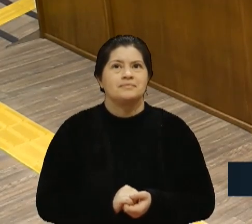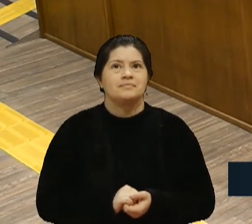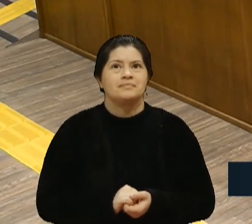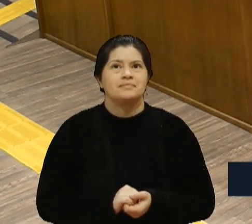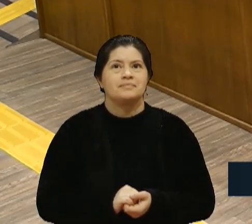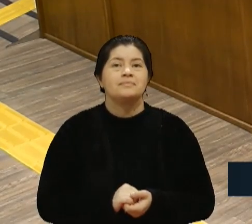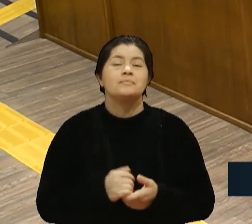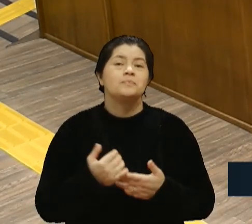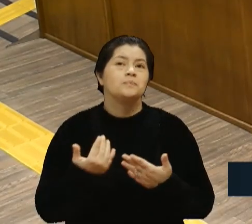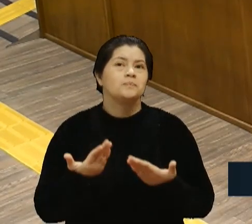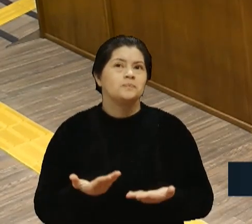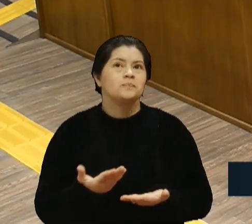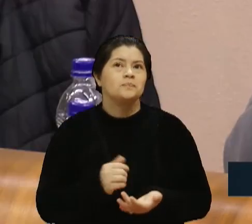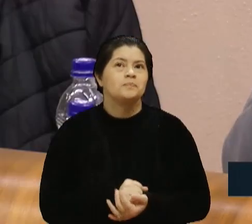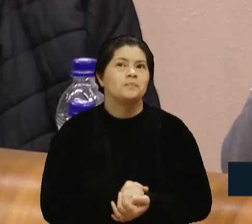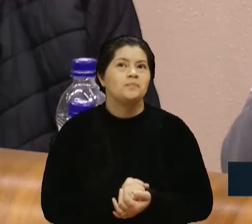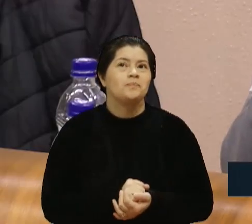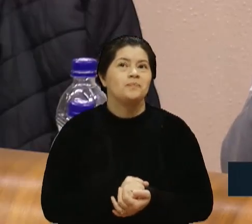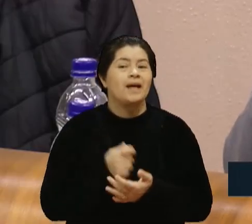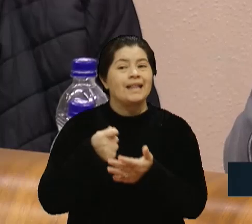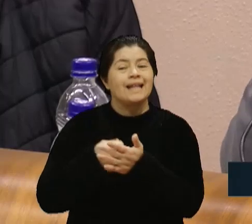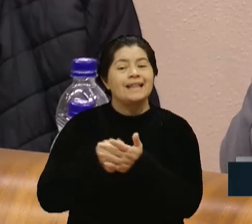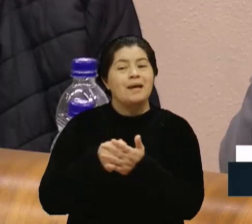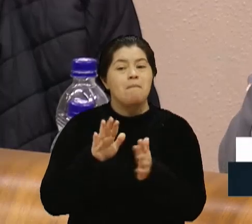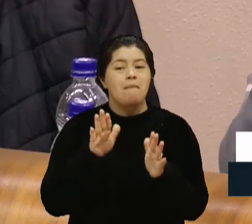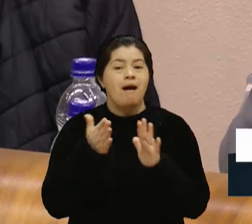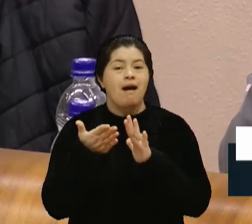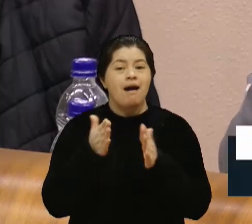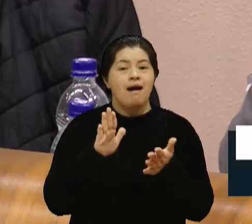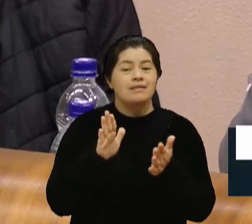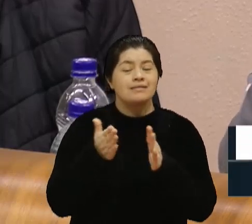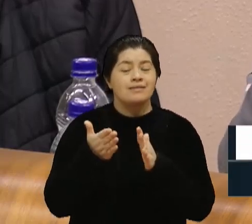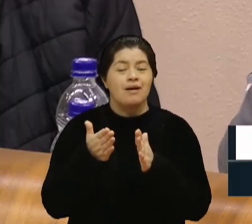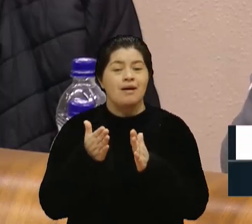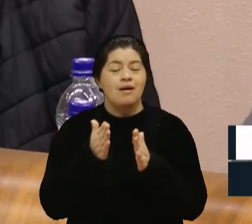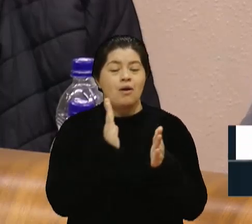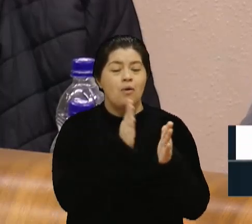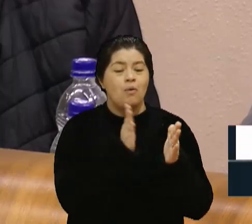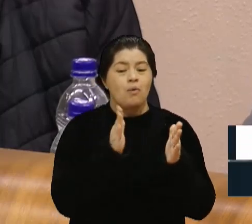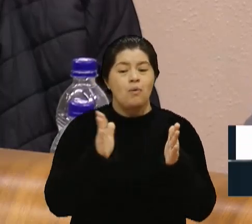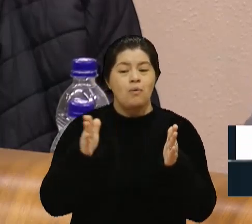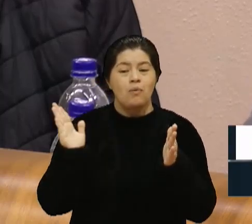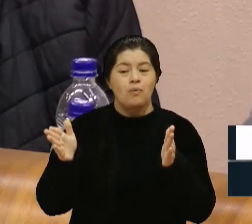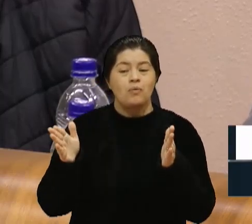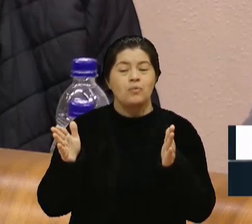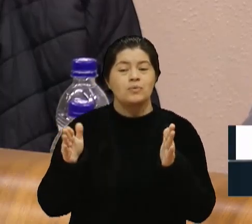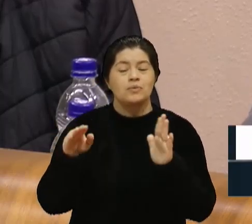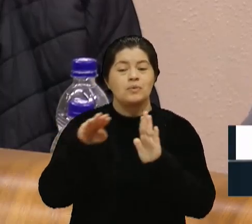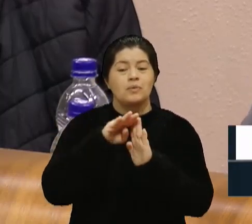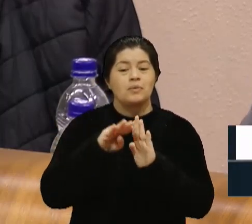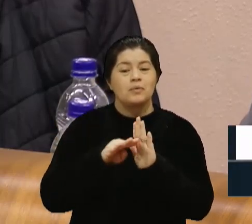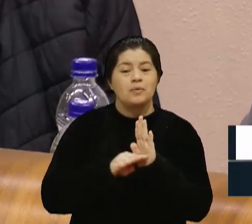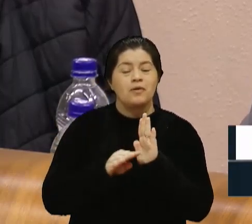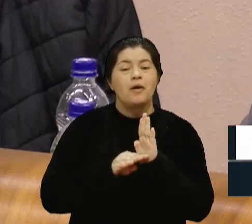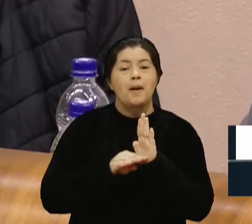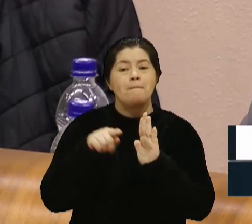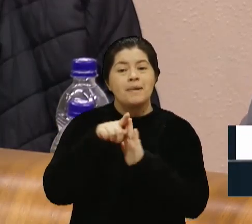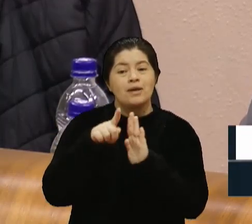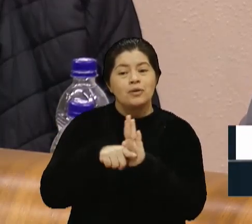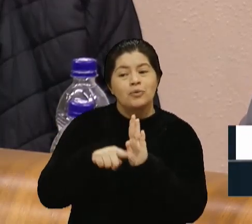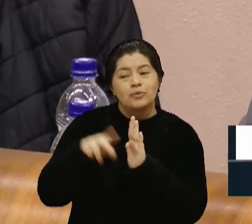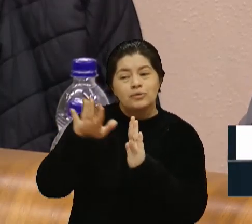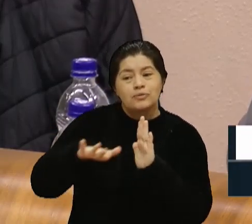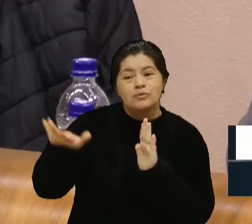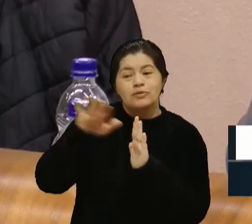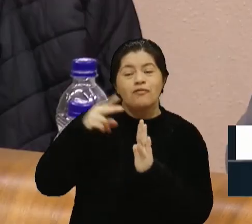Bom, eu vou tentar seguir mais ou menos a ordem das perguntas feitas pelos vereadores